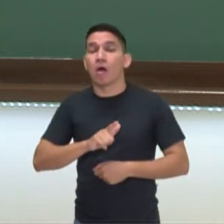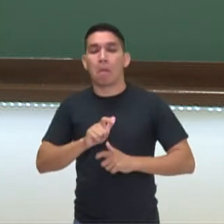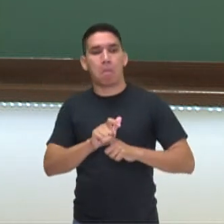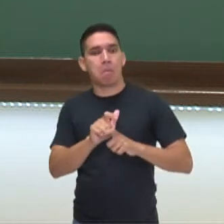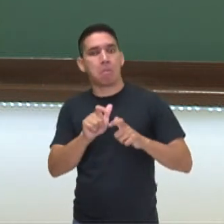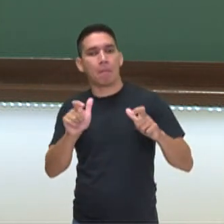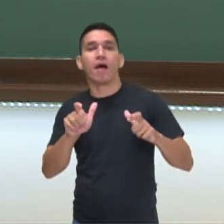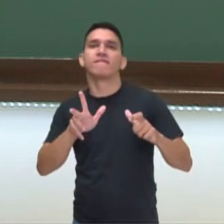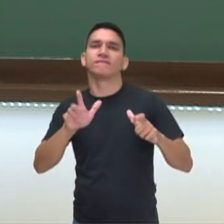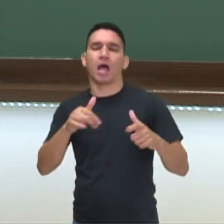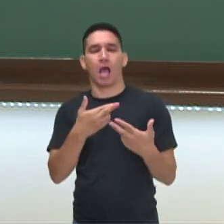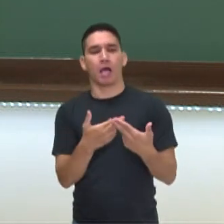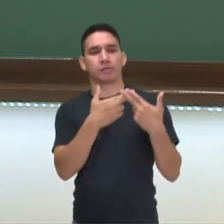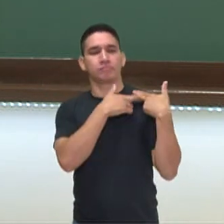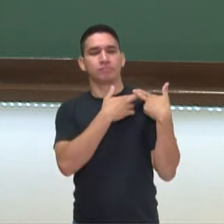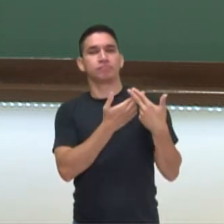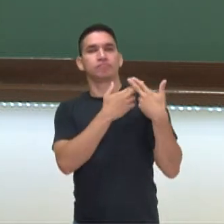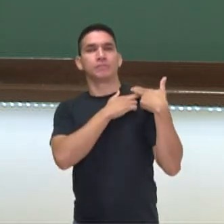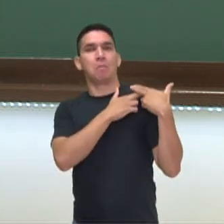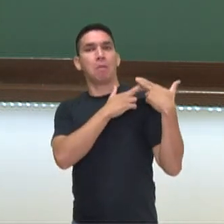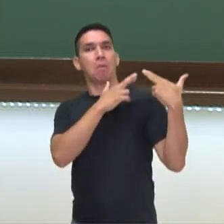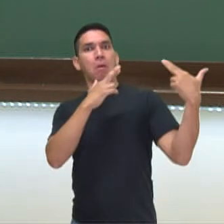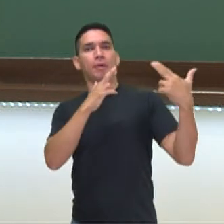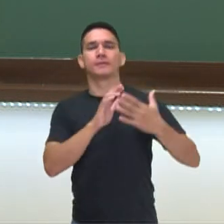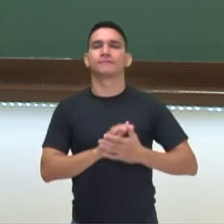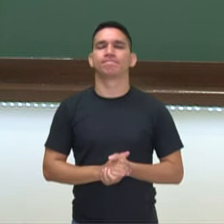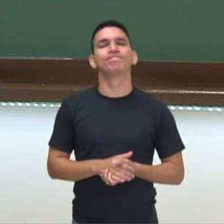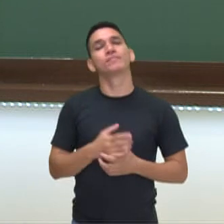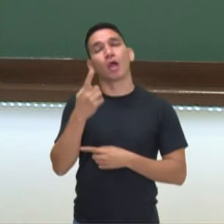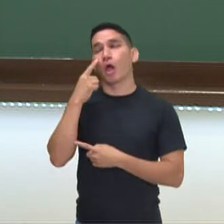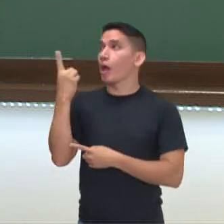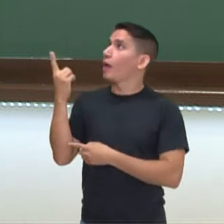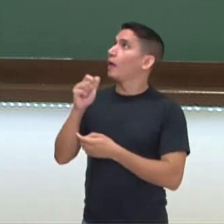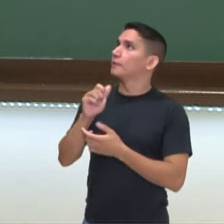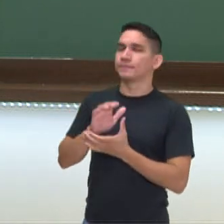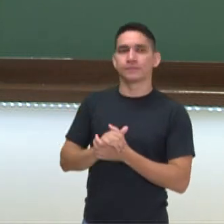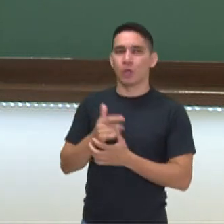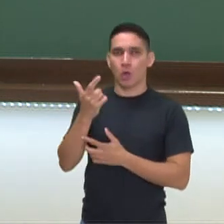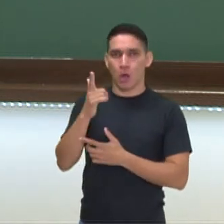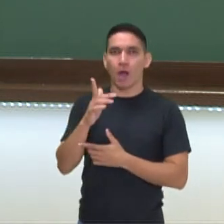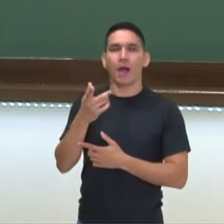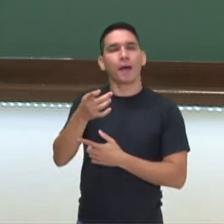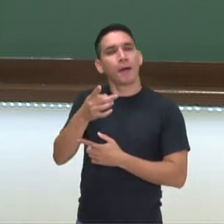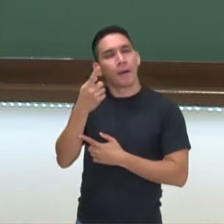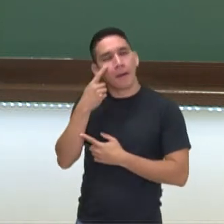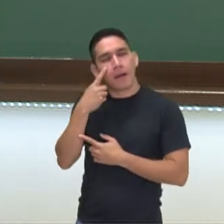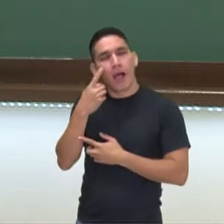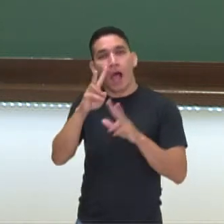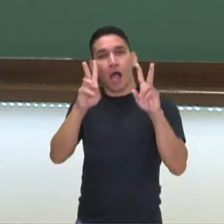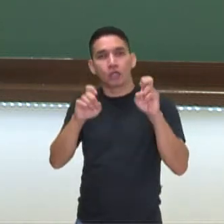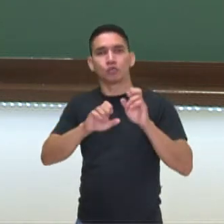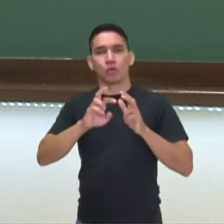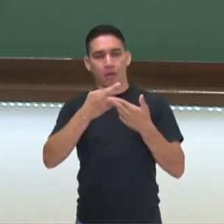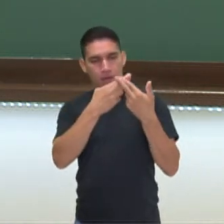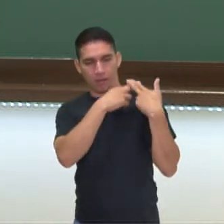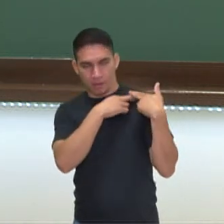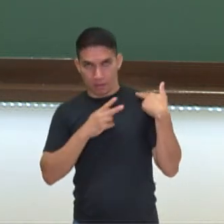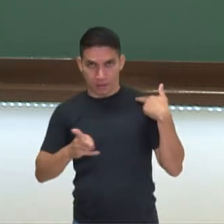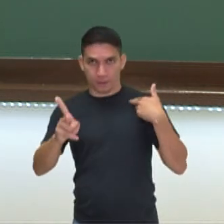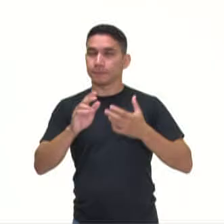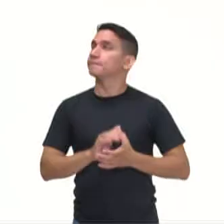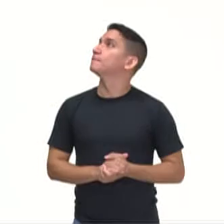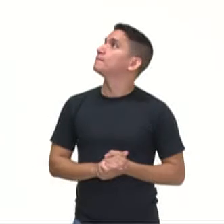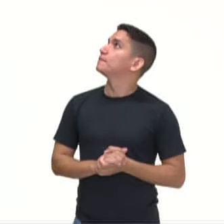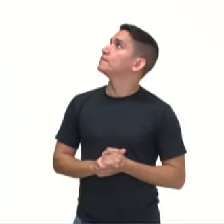mais responsabilidade. Beleza? Olha aqui uma atividade para a gente. Opa, atividade não, né? Sobre responsabilidade. Vamos